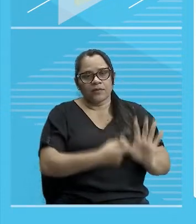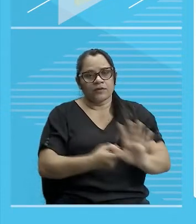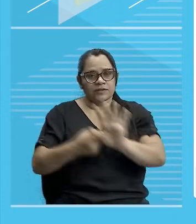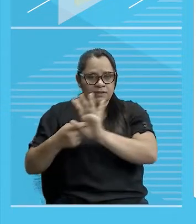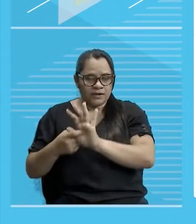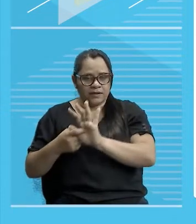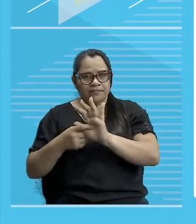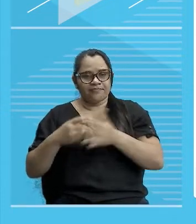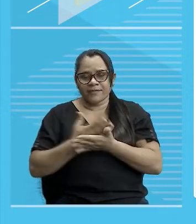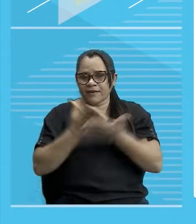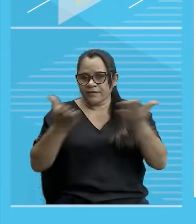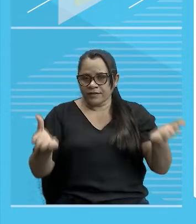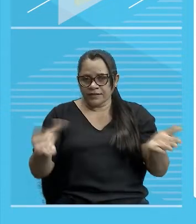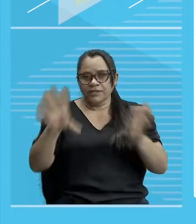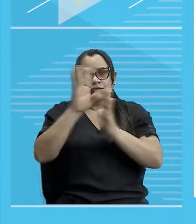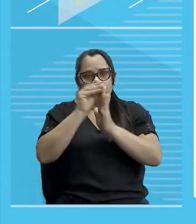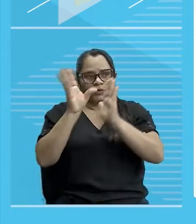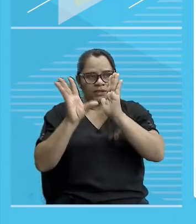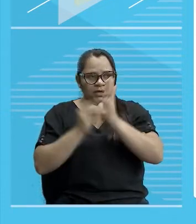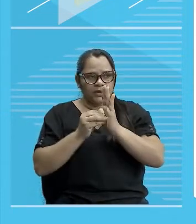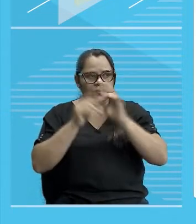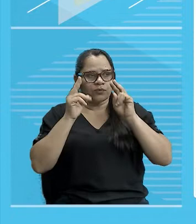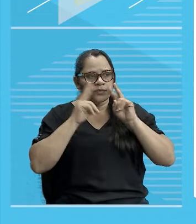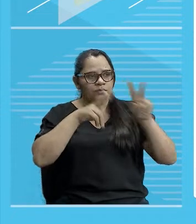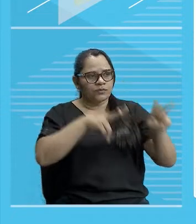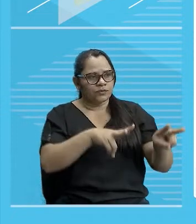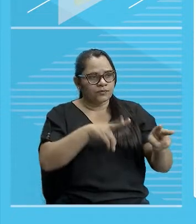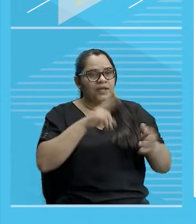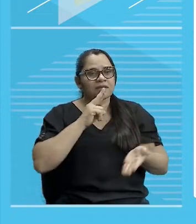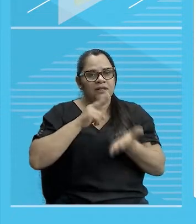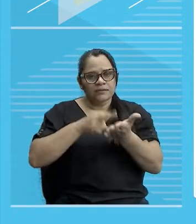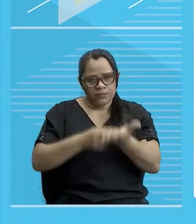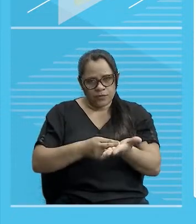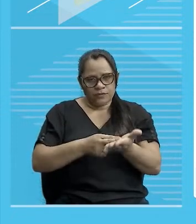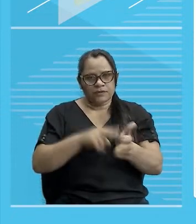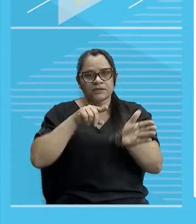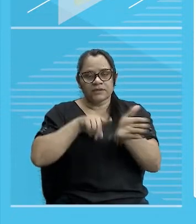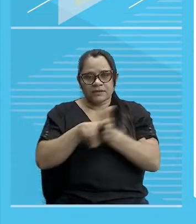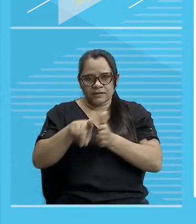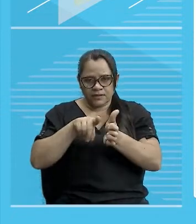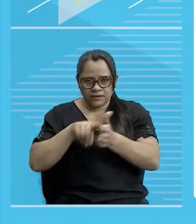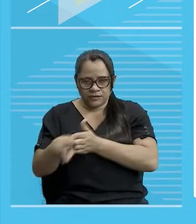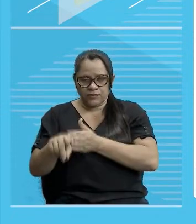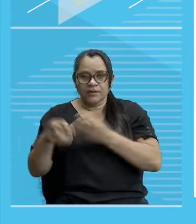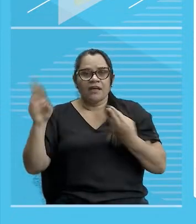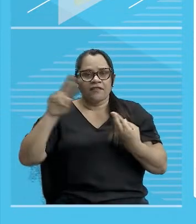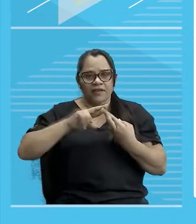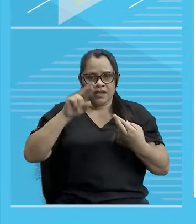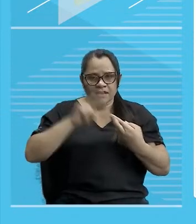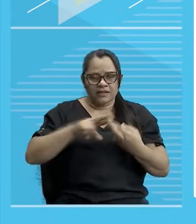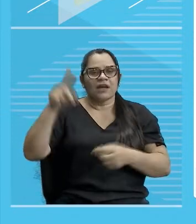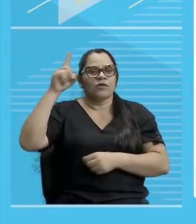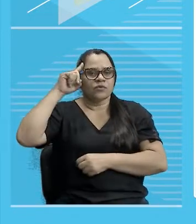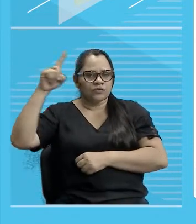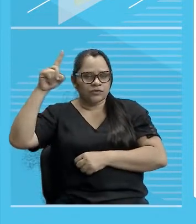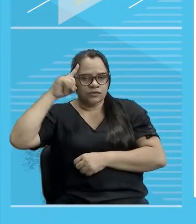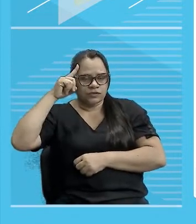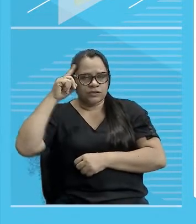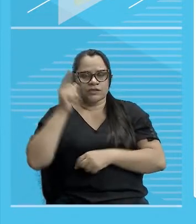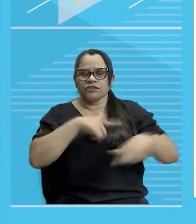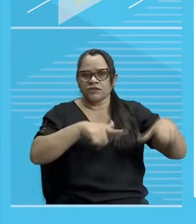assuntos Então as respostas dessas questões referem a rotina de atividades